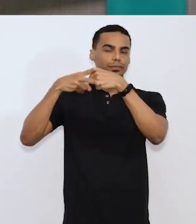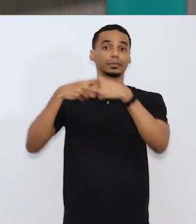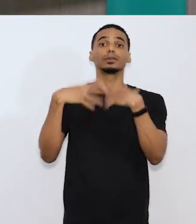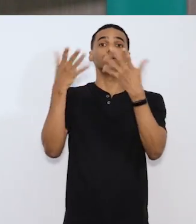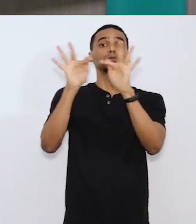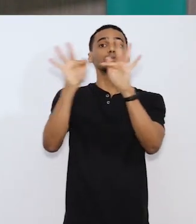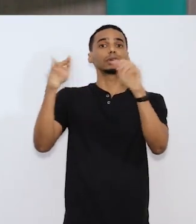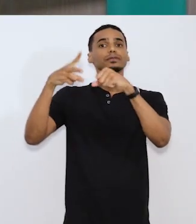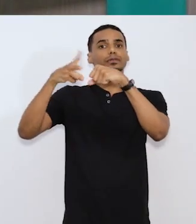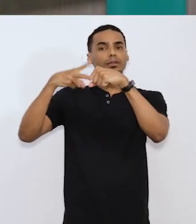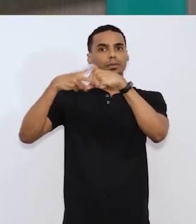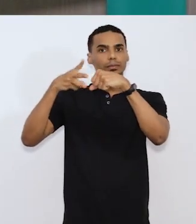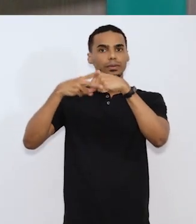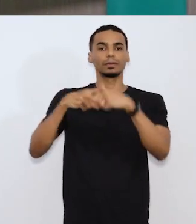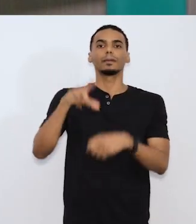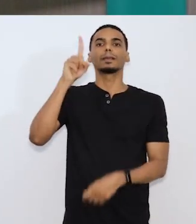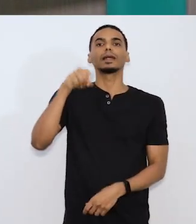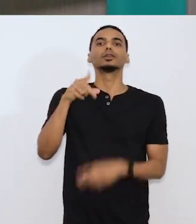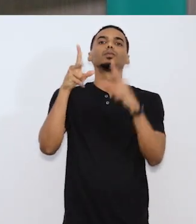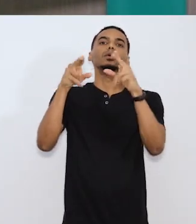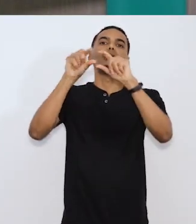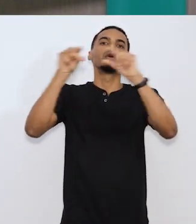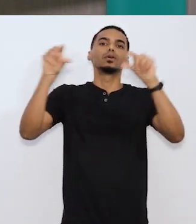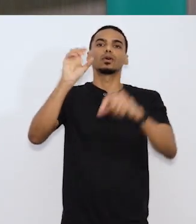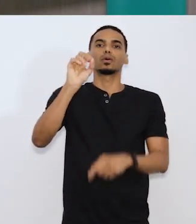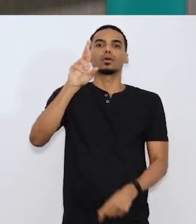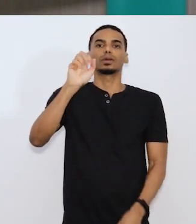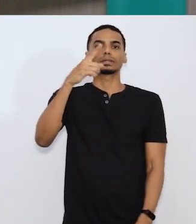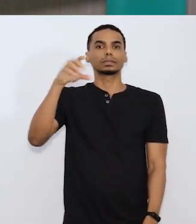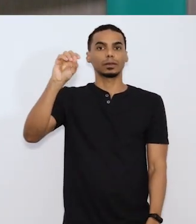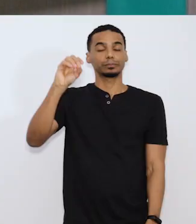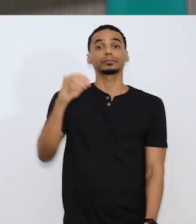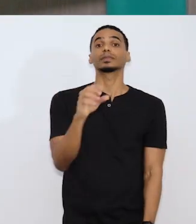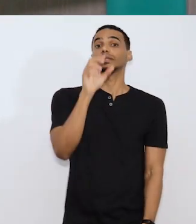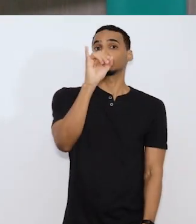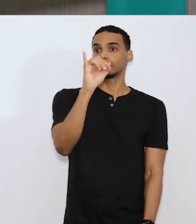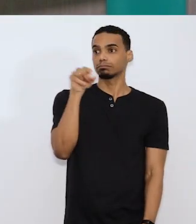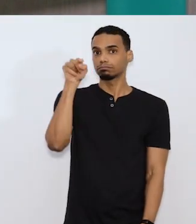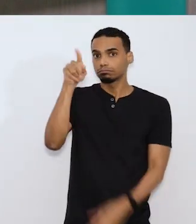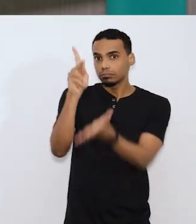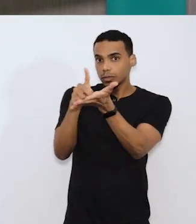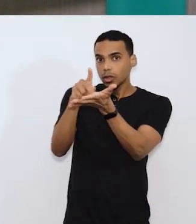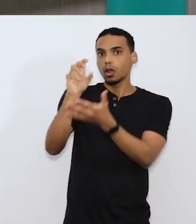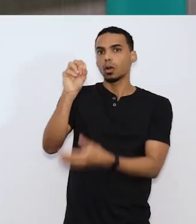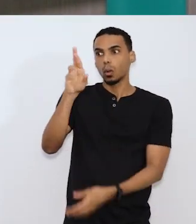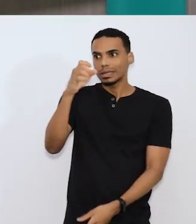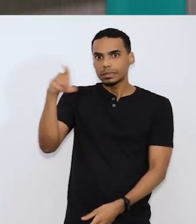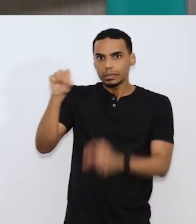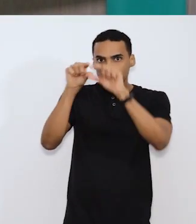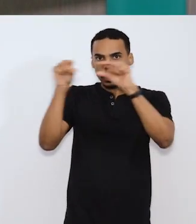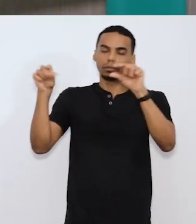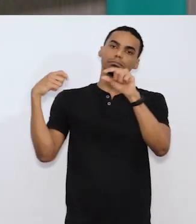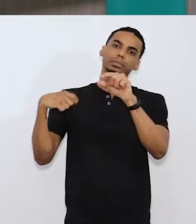Frase verbal é a mesma coisa que oração. Então, para que eu encontre uma oração, ela precisa ter